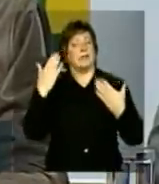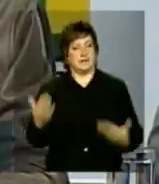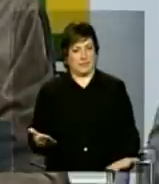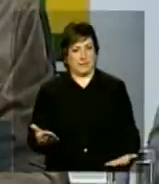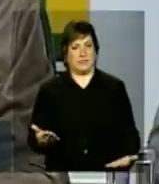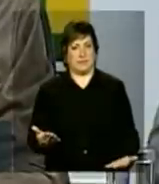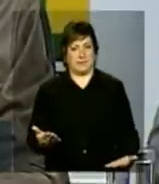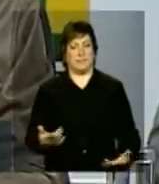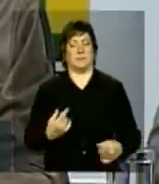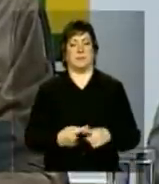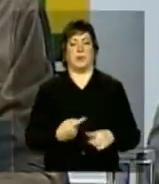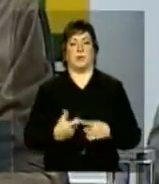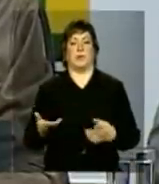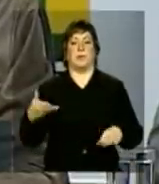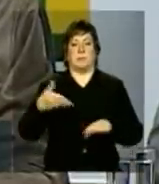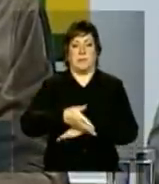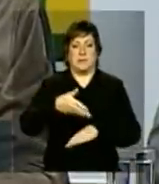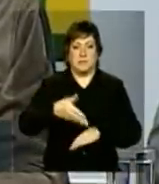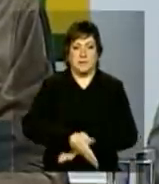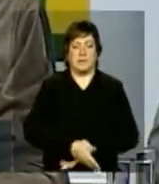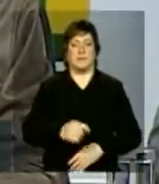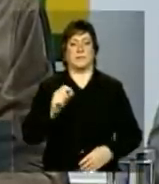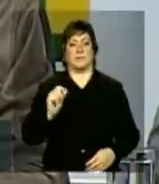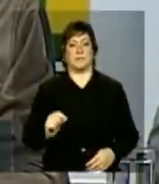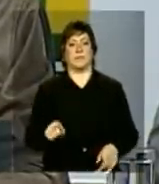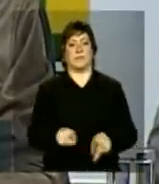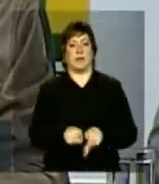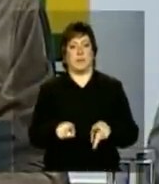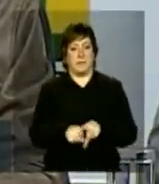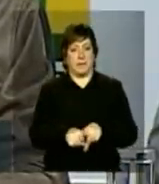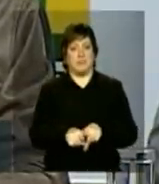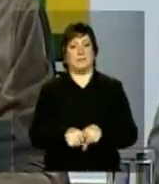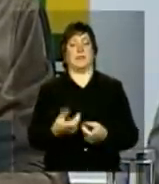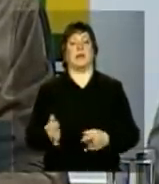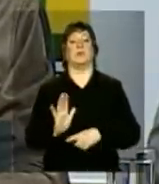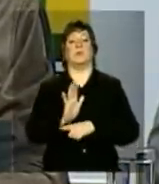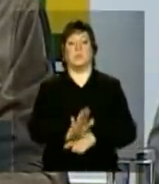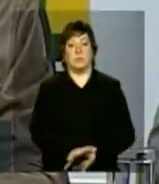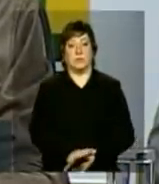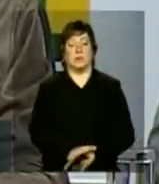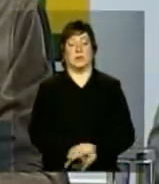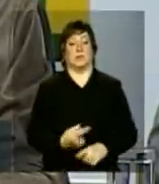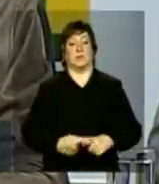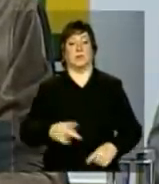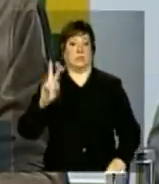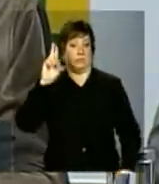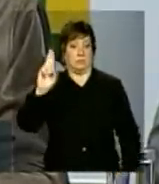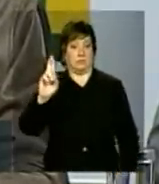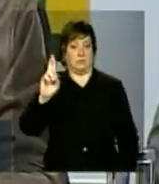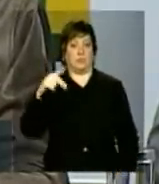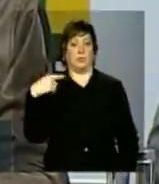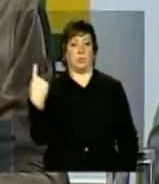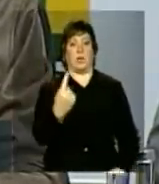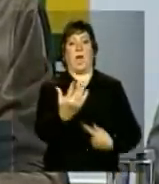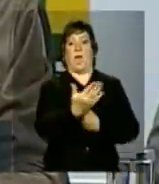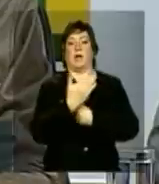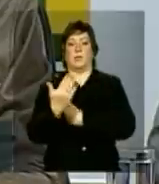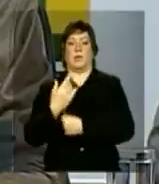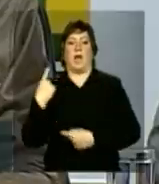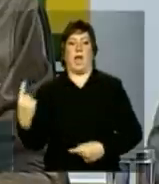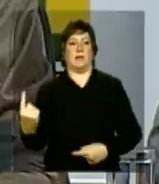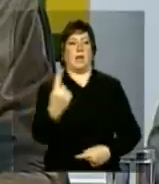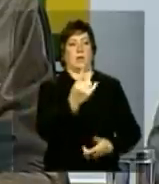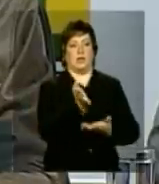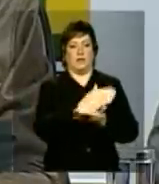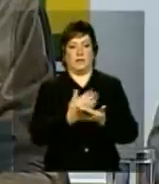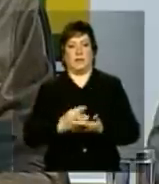a participação e também a contribuição pelas responsabilidades de